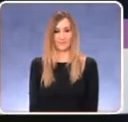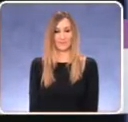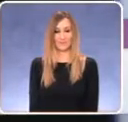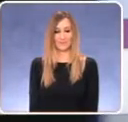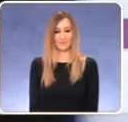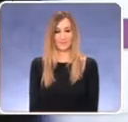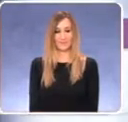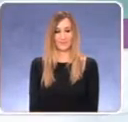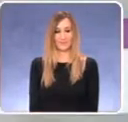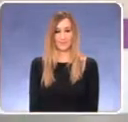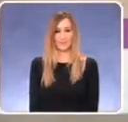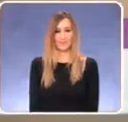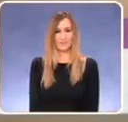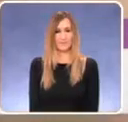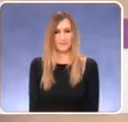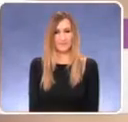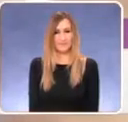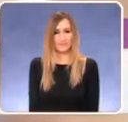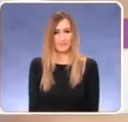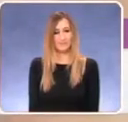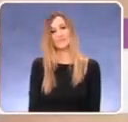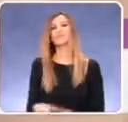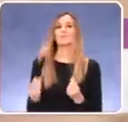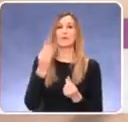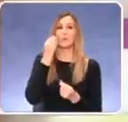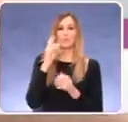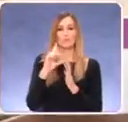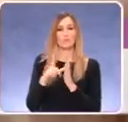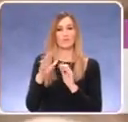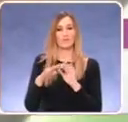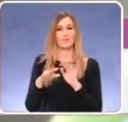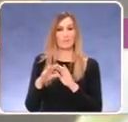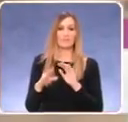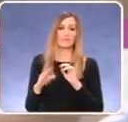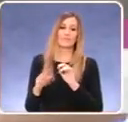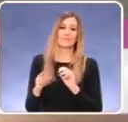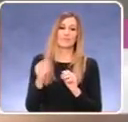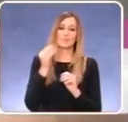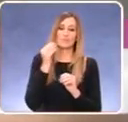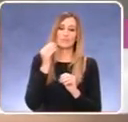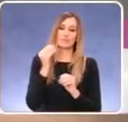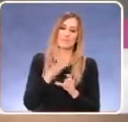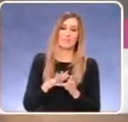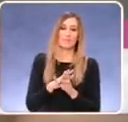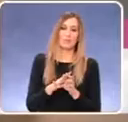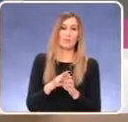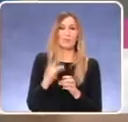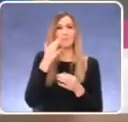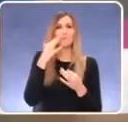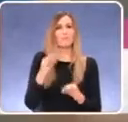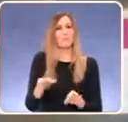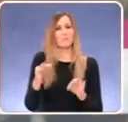Dentro do género que nós costumamos reabilitar no âmbito do projeto de Portugal Sorrir, é um caso, digamos, standard.